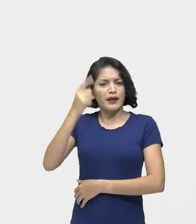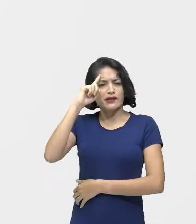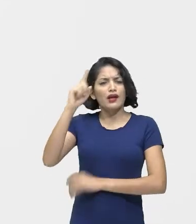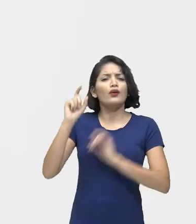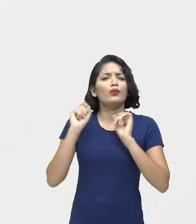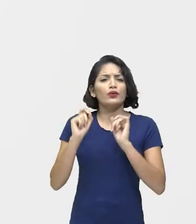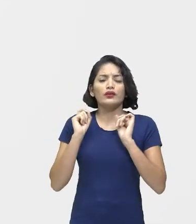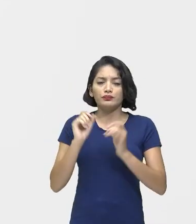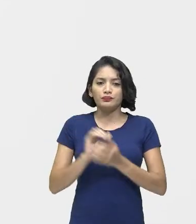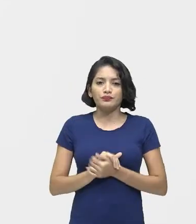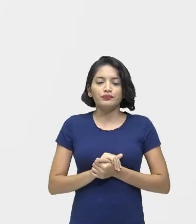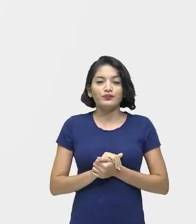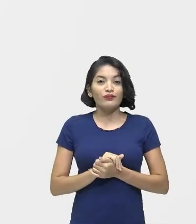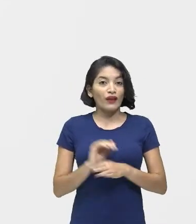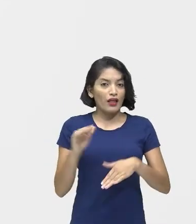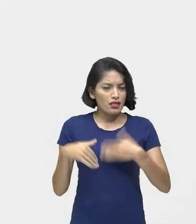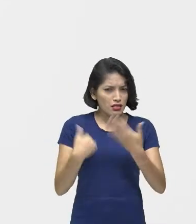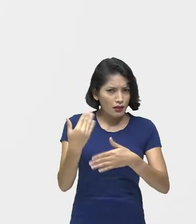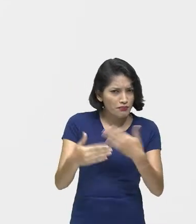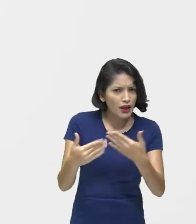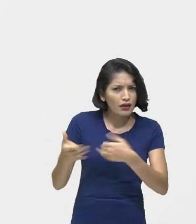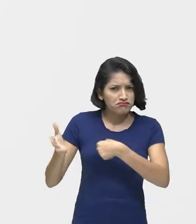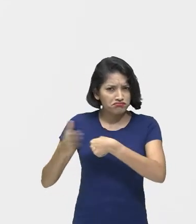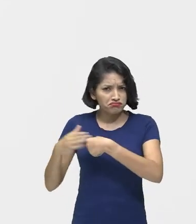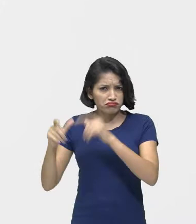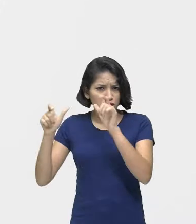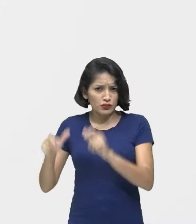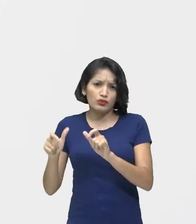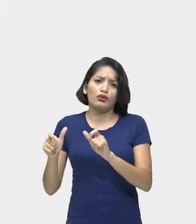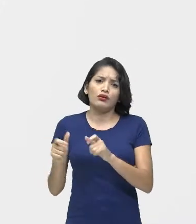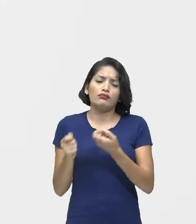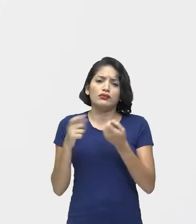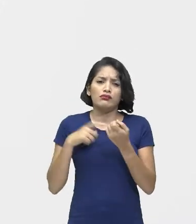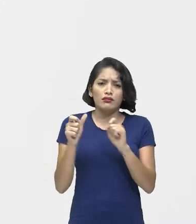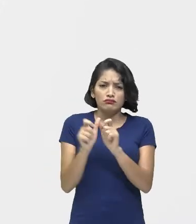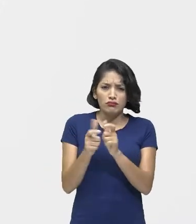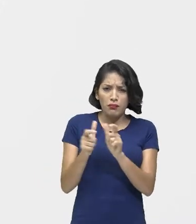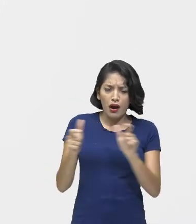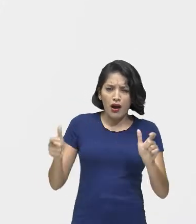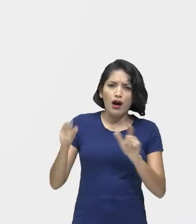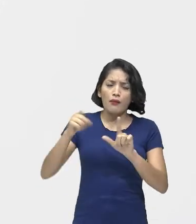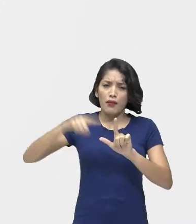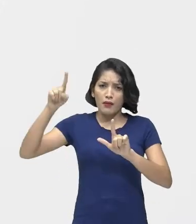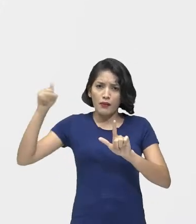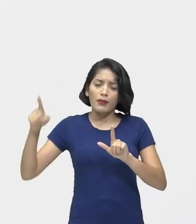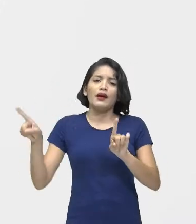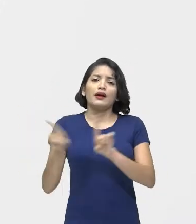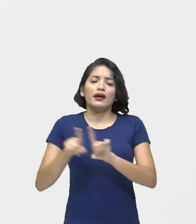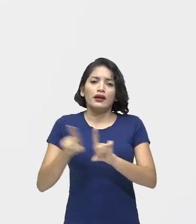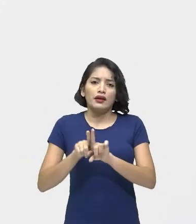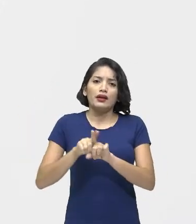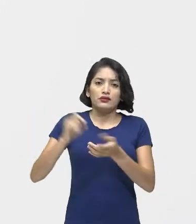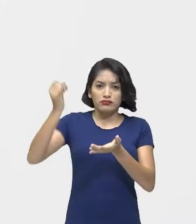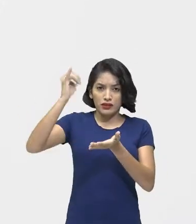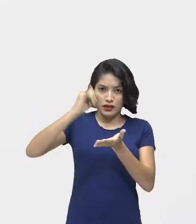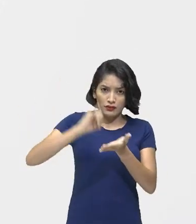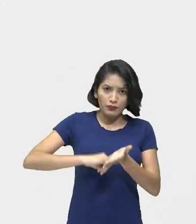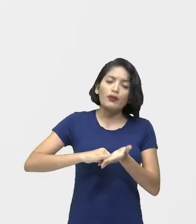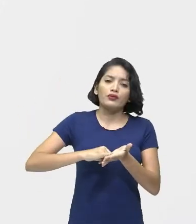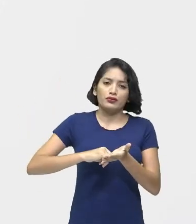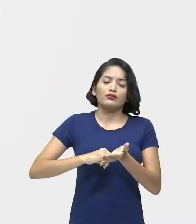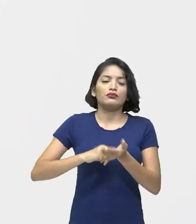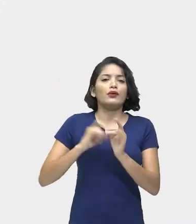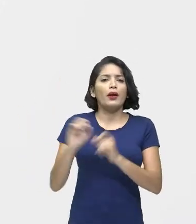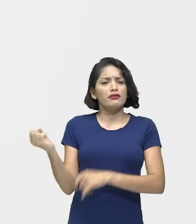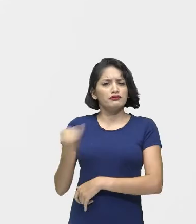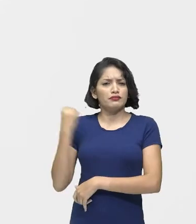o seguinte: o processo de independência aumenta as taxas e impostos, né? Nós temos aí um ponto importante.